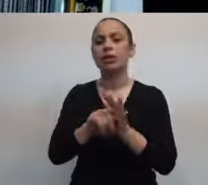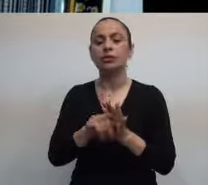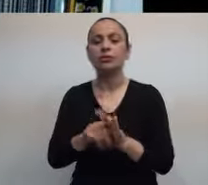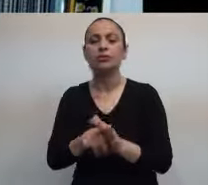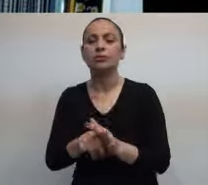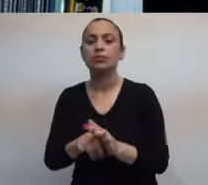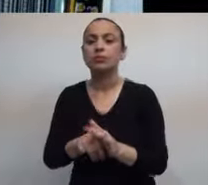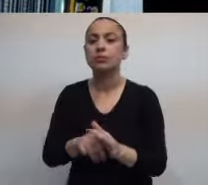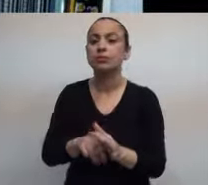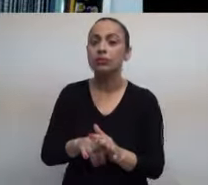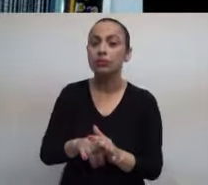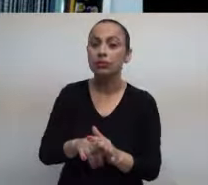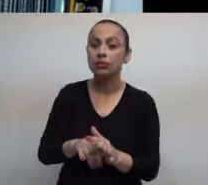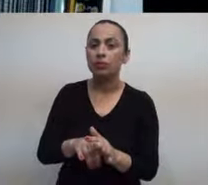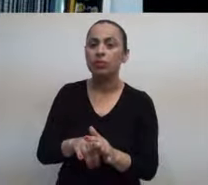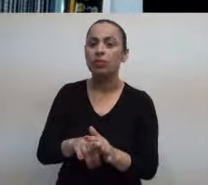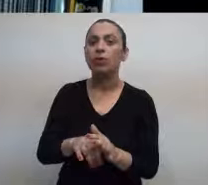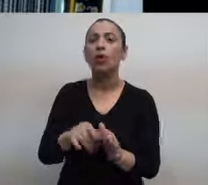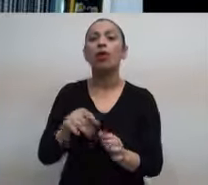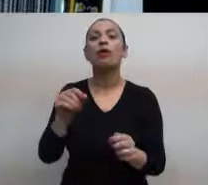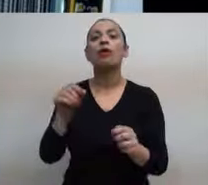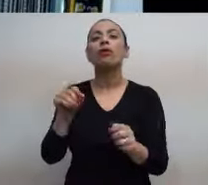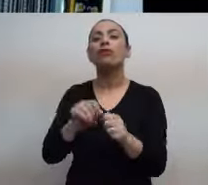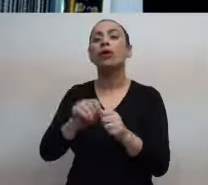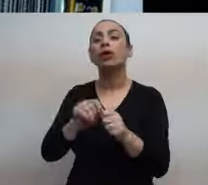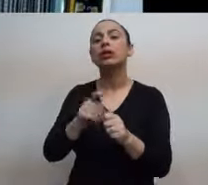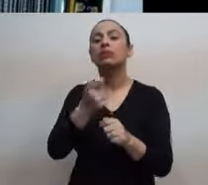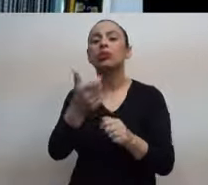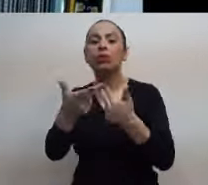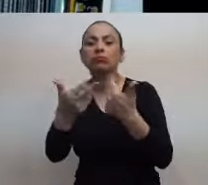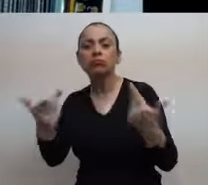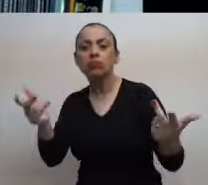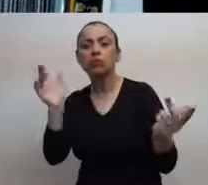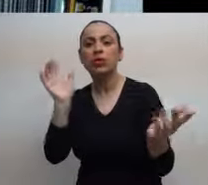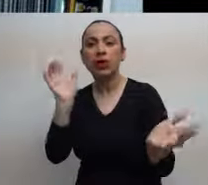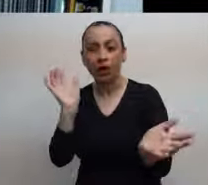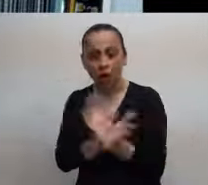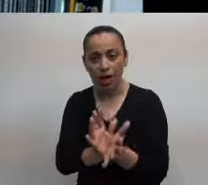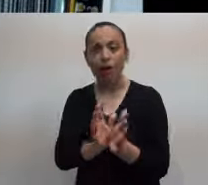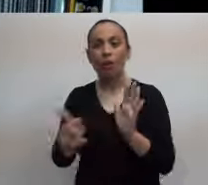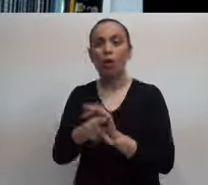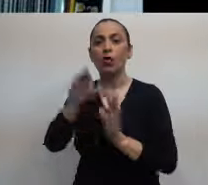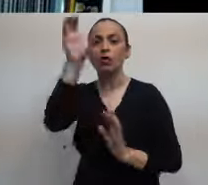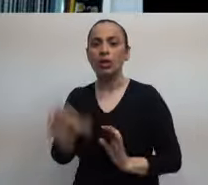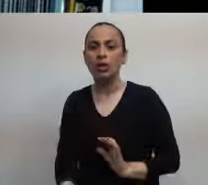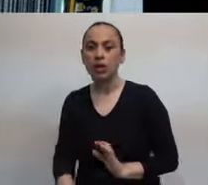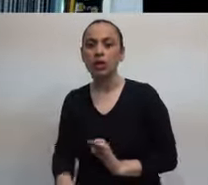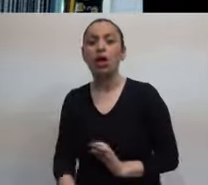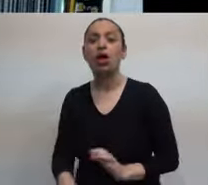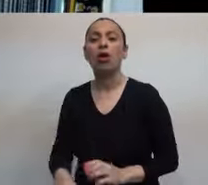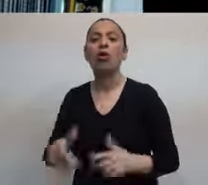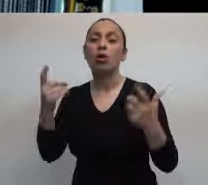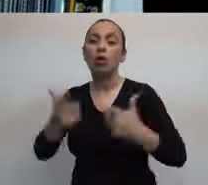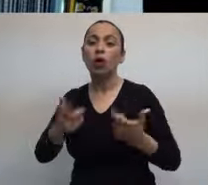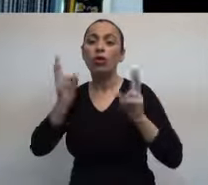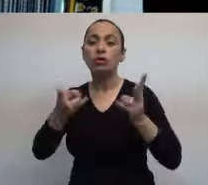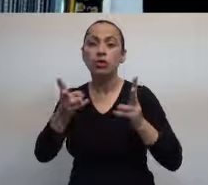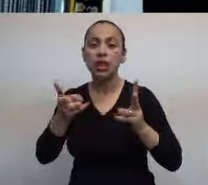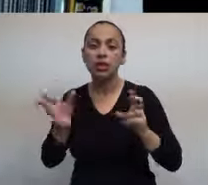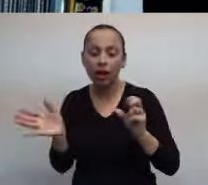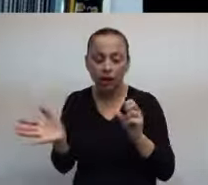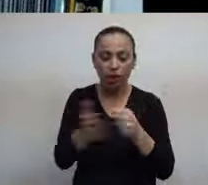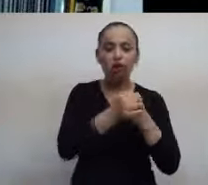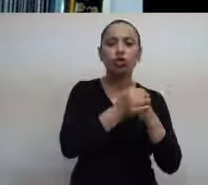manipulações e pouco faz para ações concretas de cidadania. O local sempre sendo escondido